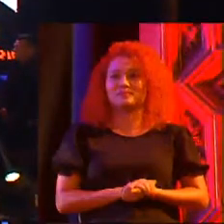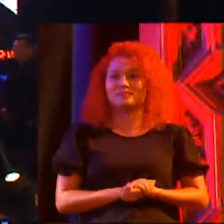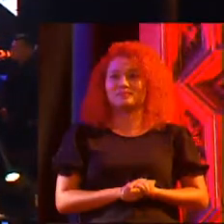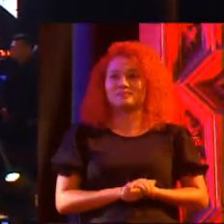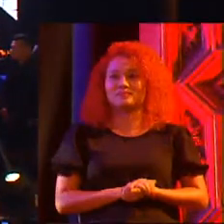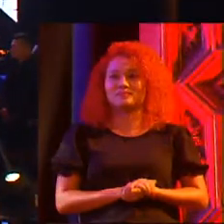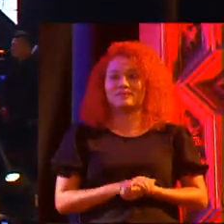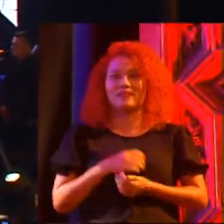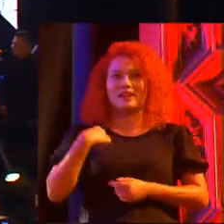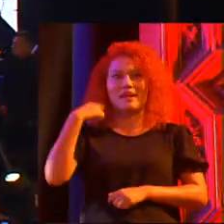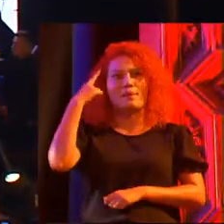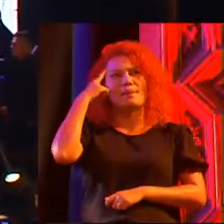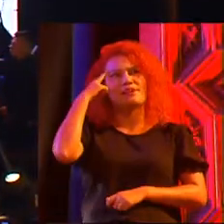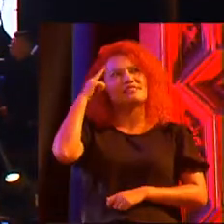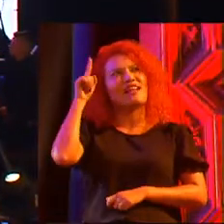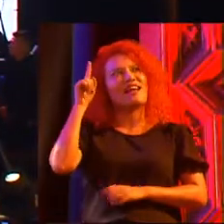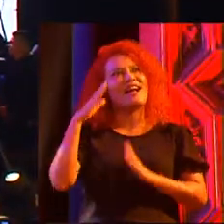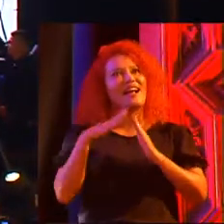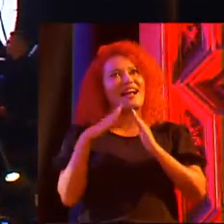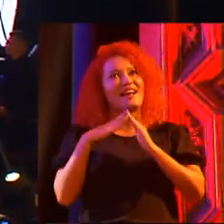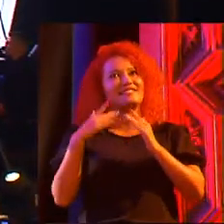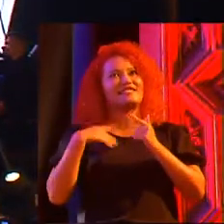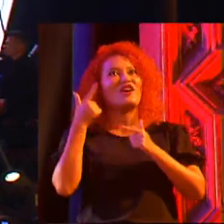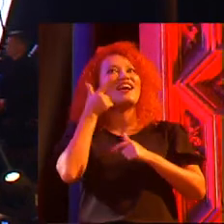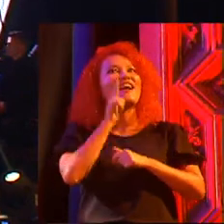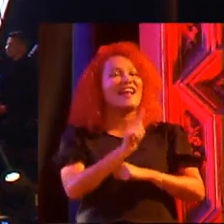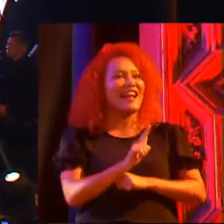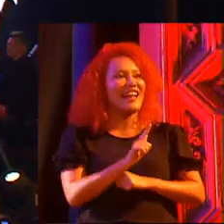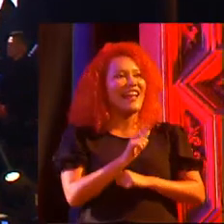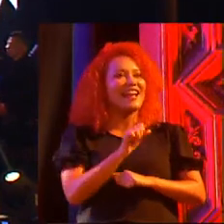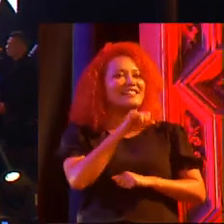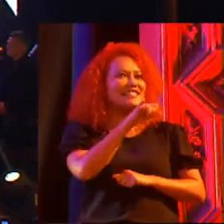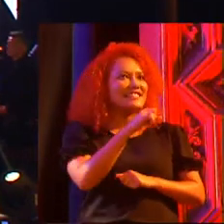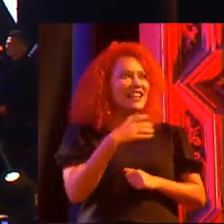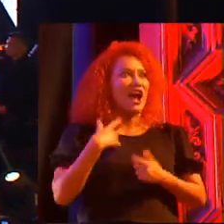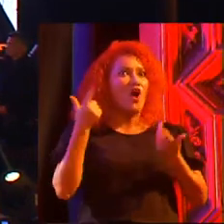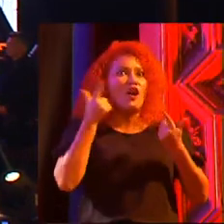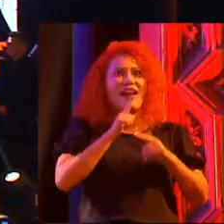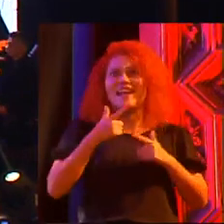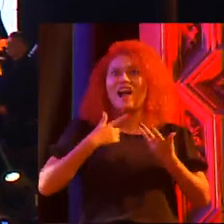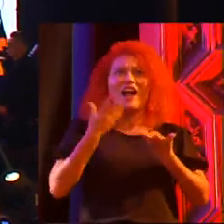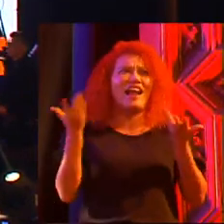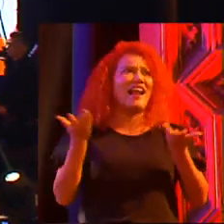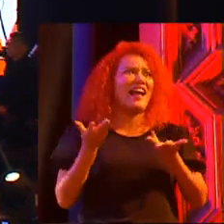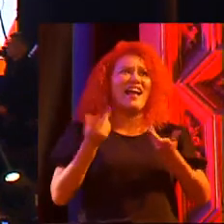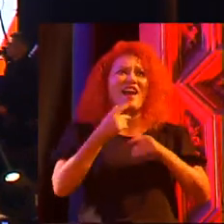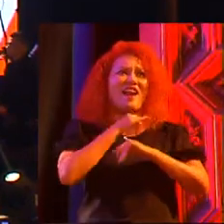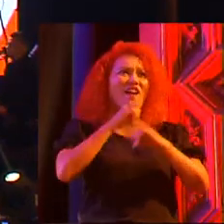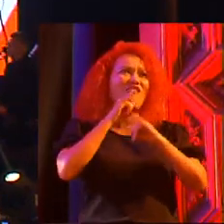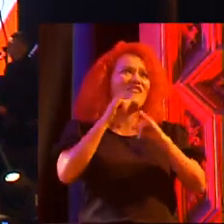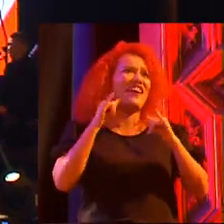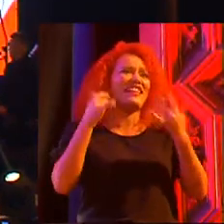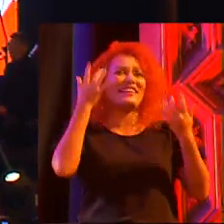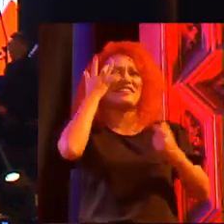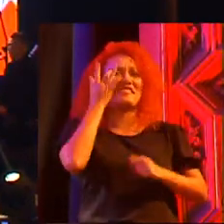Eu fiquei pensando lá em casa várias coisas se eu ganhasse. Eu ganhei, eu não sei o que ser. Tô brincando.